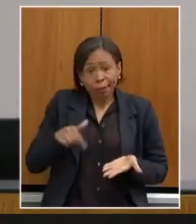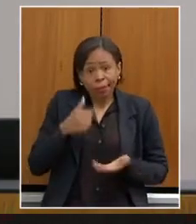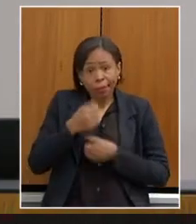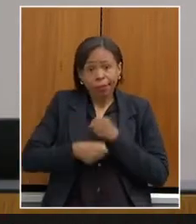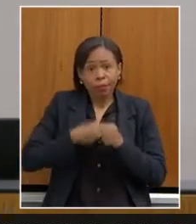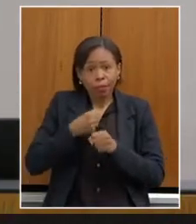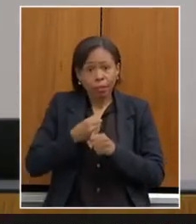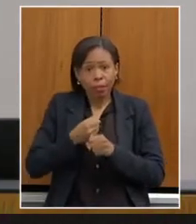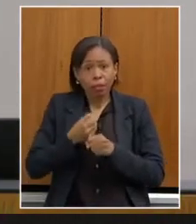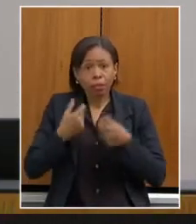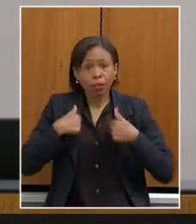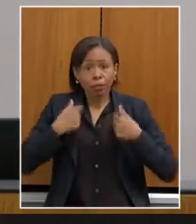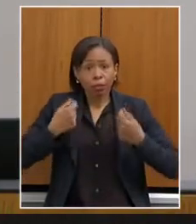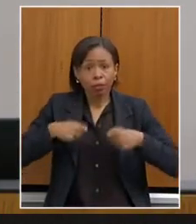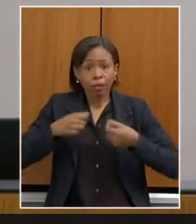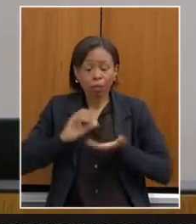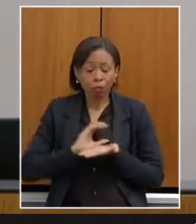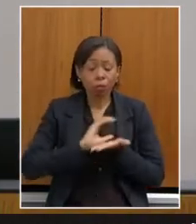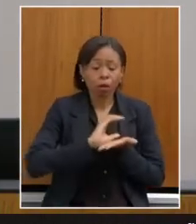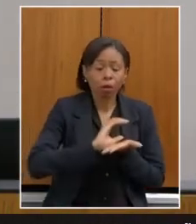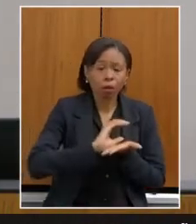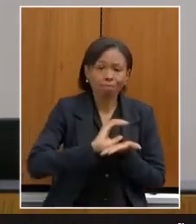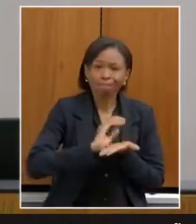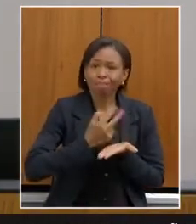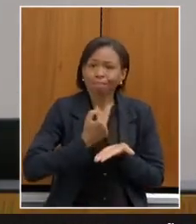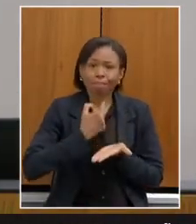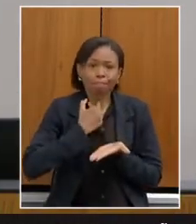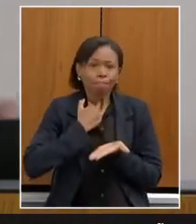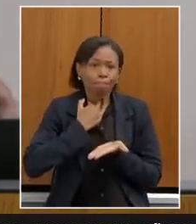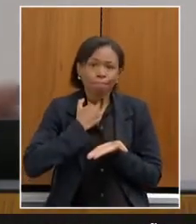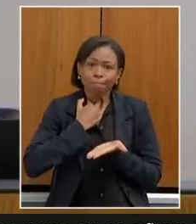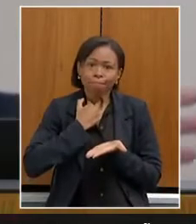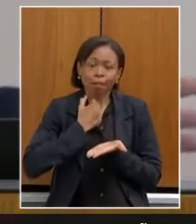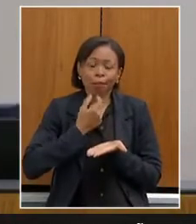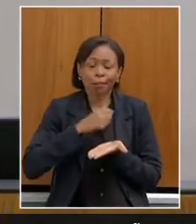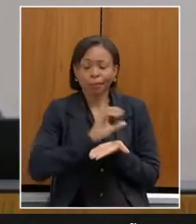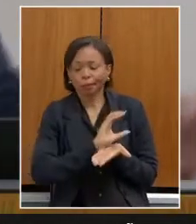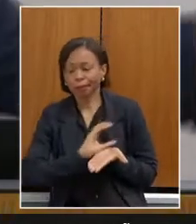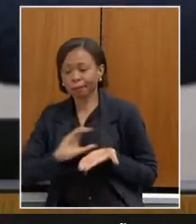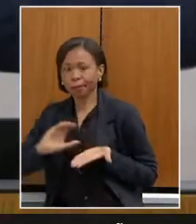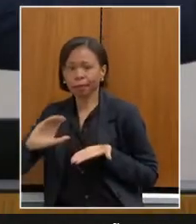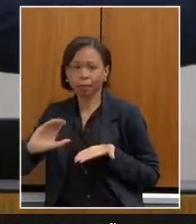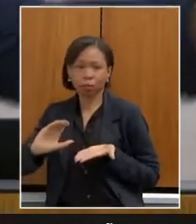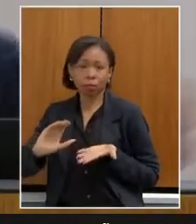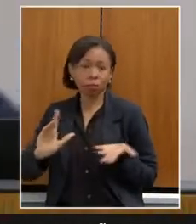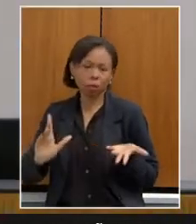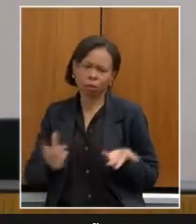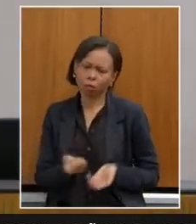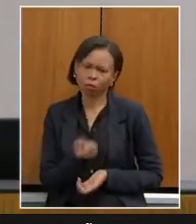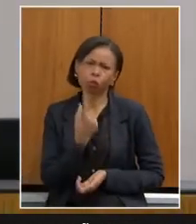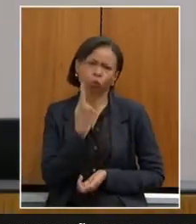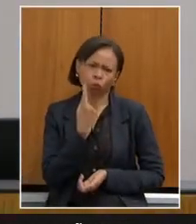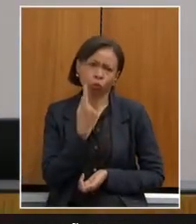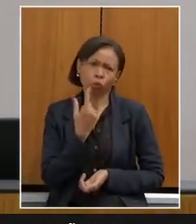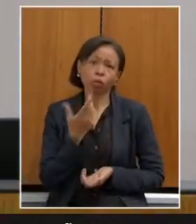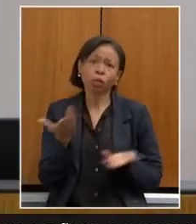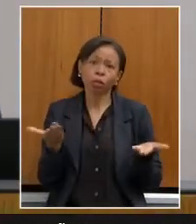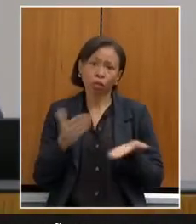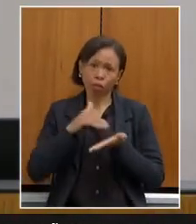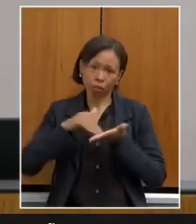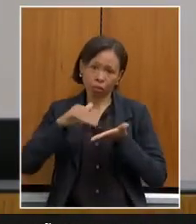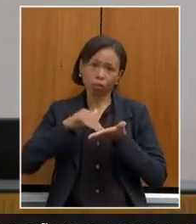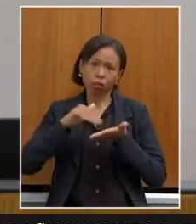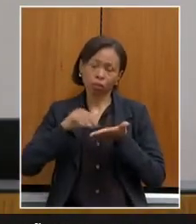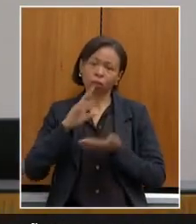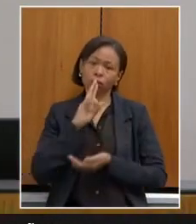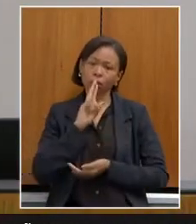tive que relocá-las porque ele não pode receber emendas é absurdo talvez seja questões burocráticas então o secretário está com a palavra para responder